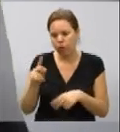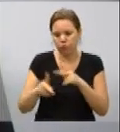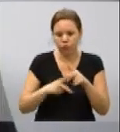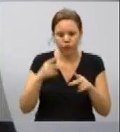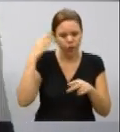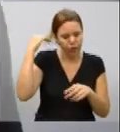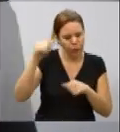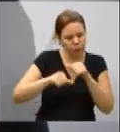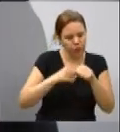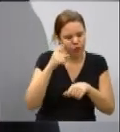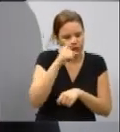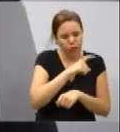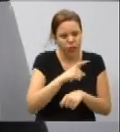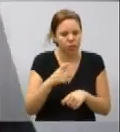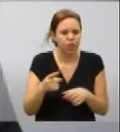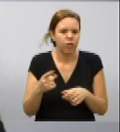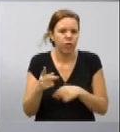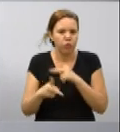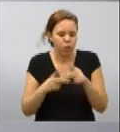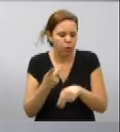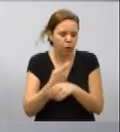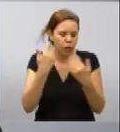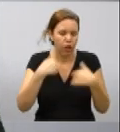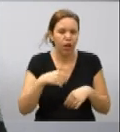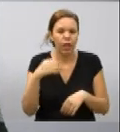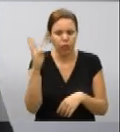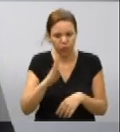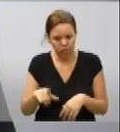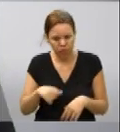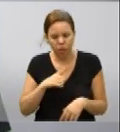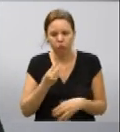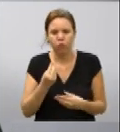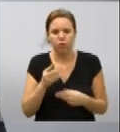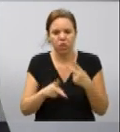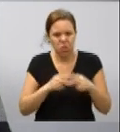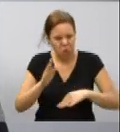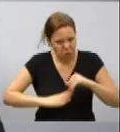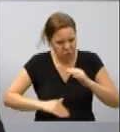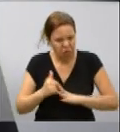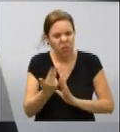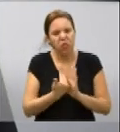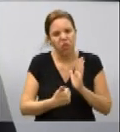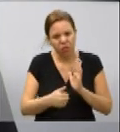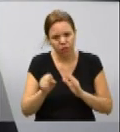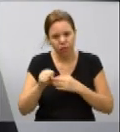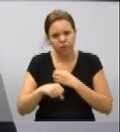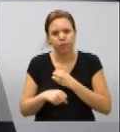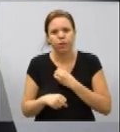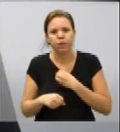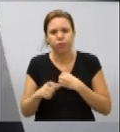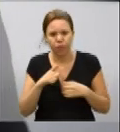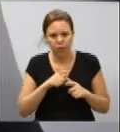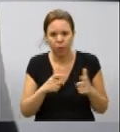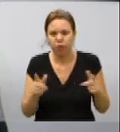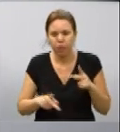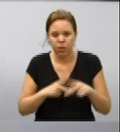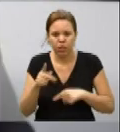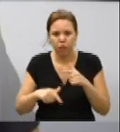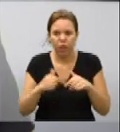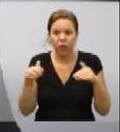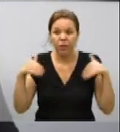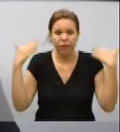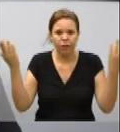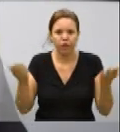mais difícil, né? E no Brasil a gente tem bastante gente, né, legal desenhando. A maioria trabalha para